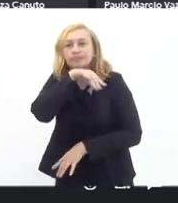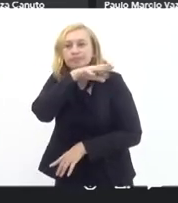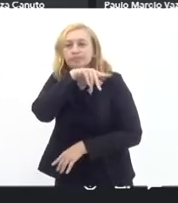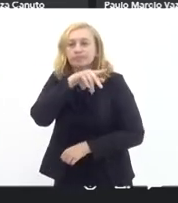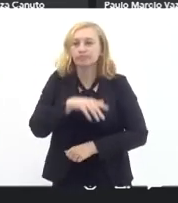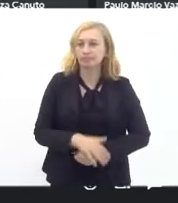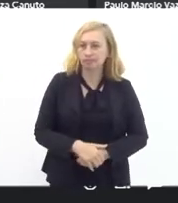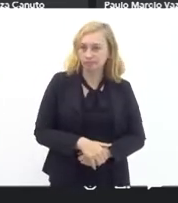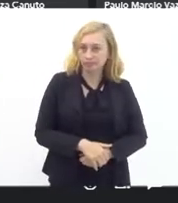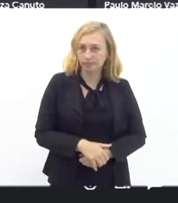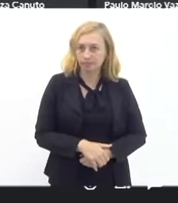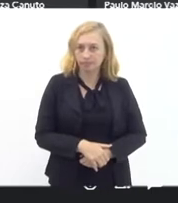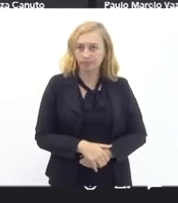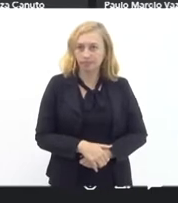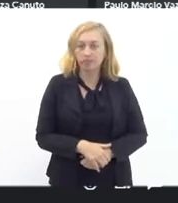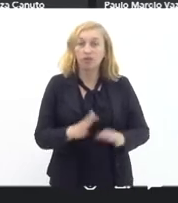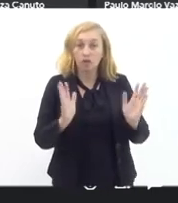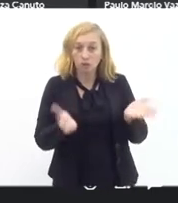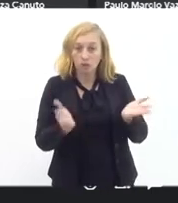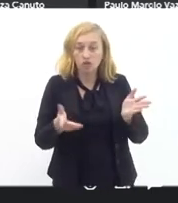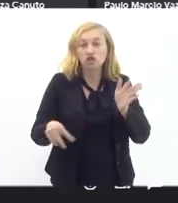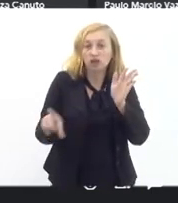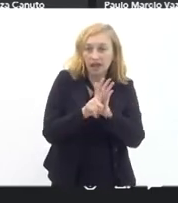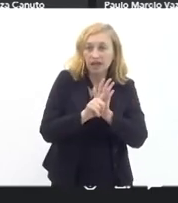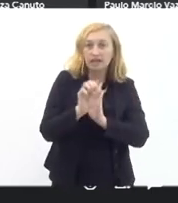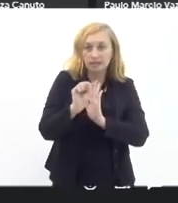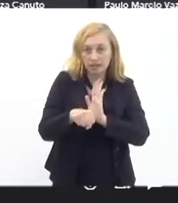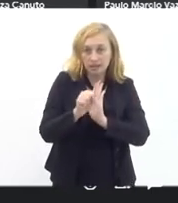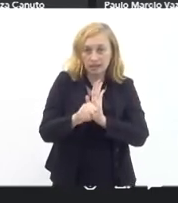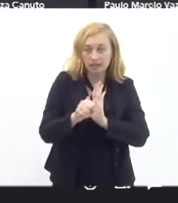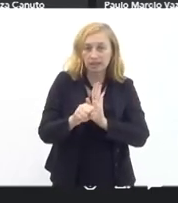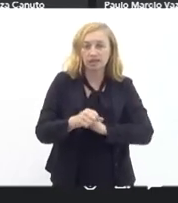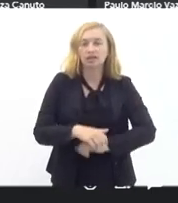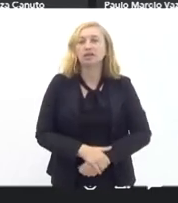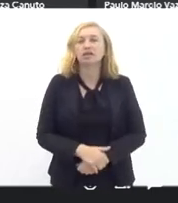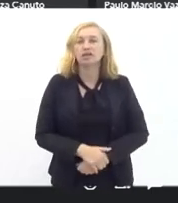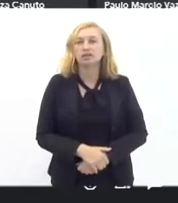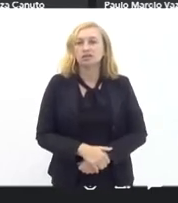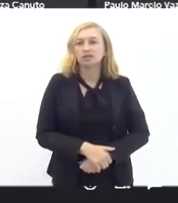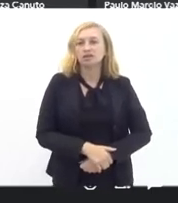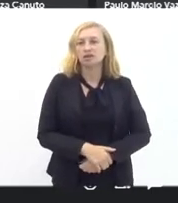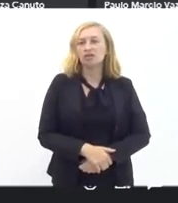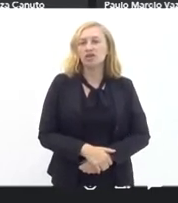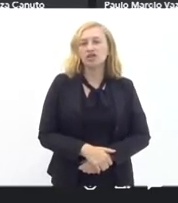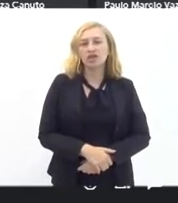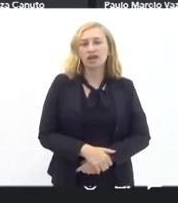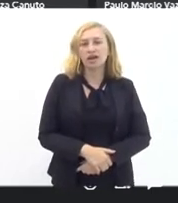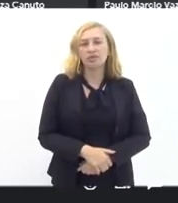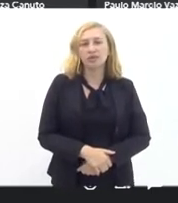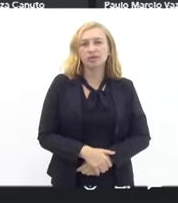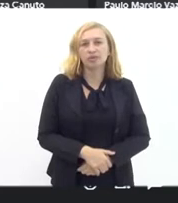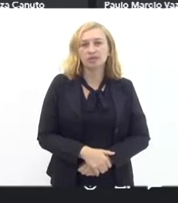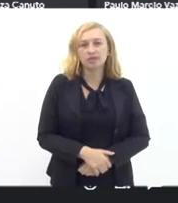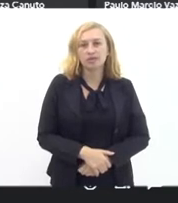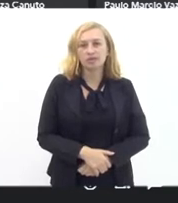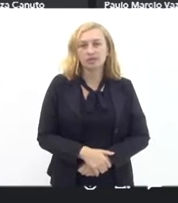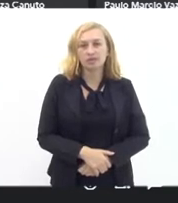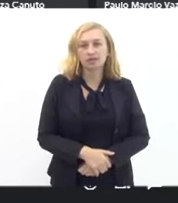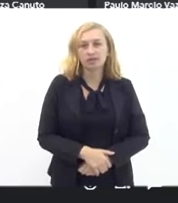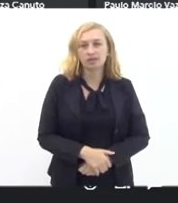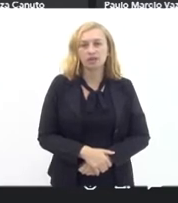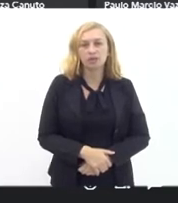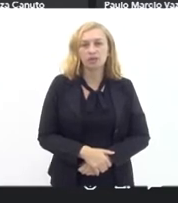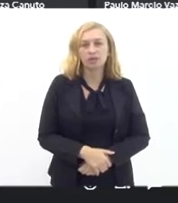responsável. Então, hoje é lei, talvez vocês, amigos parlamentares, possam fazer, é